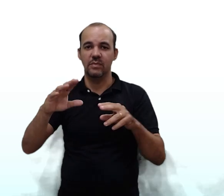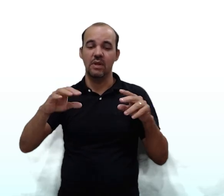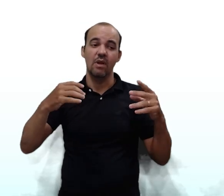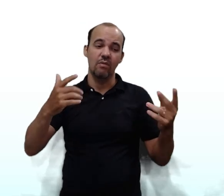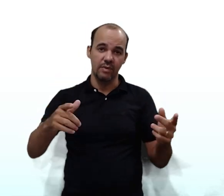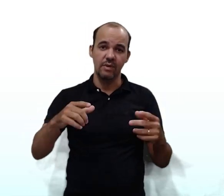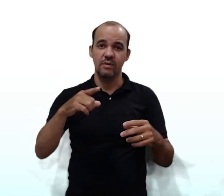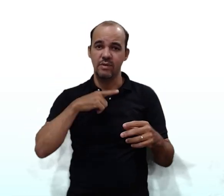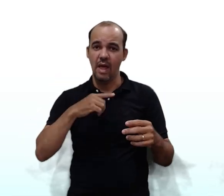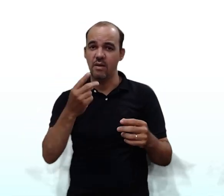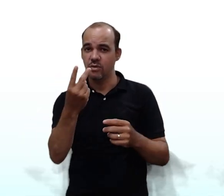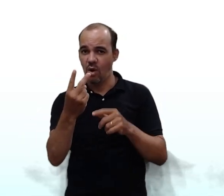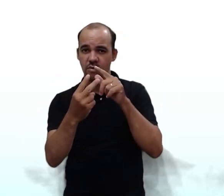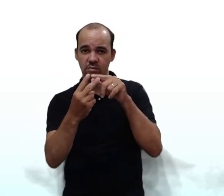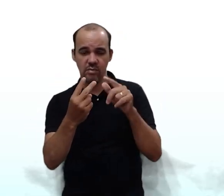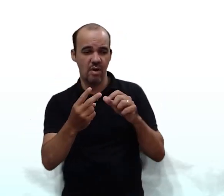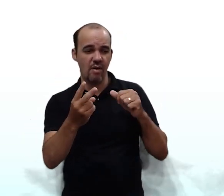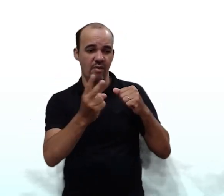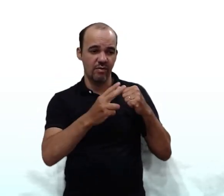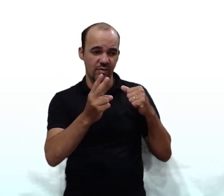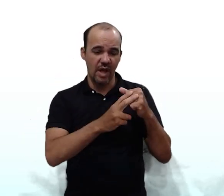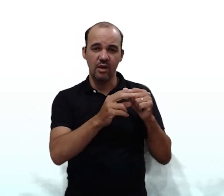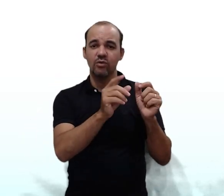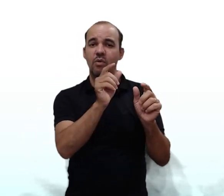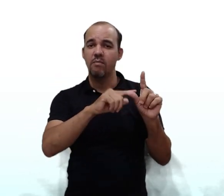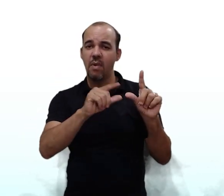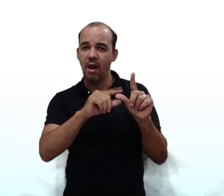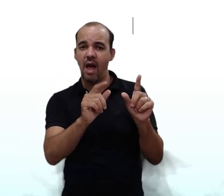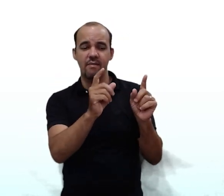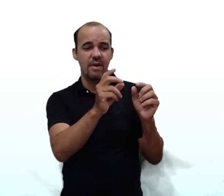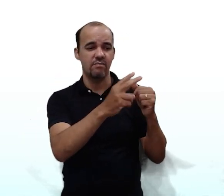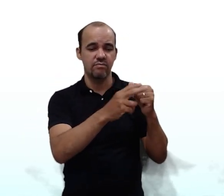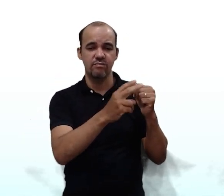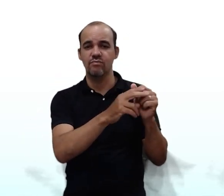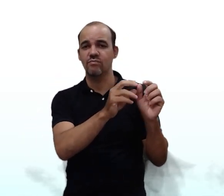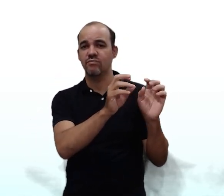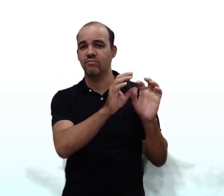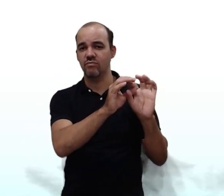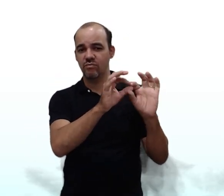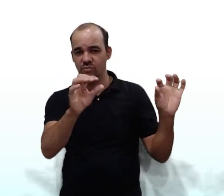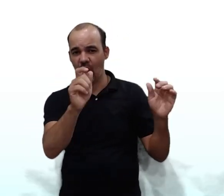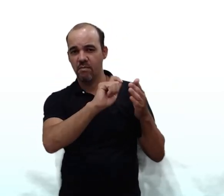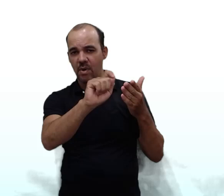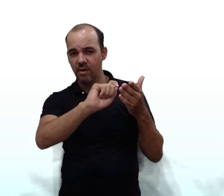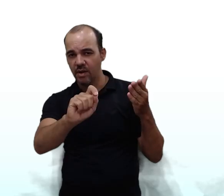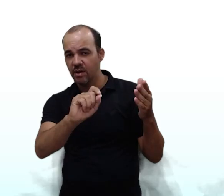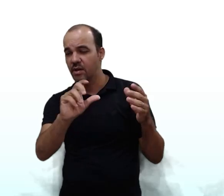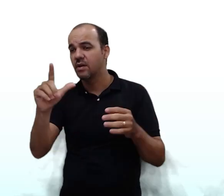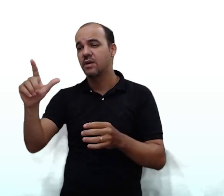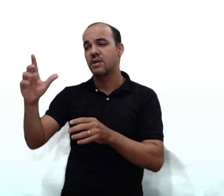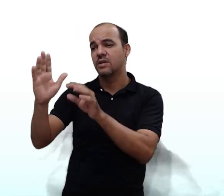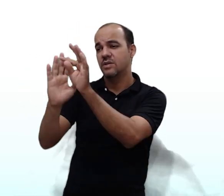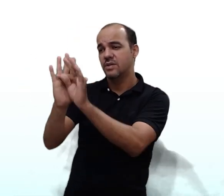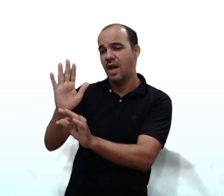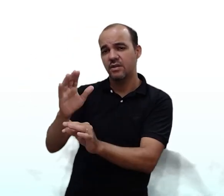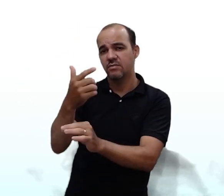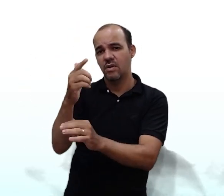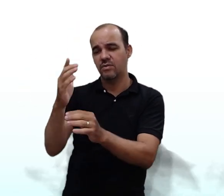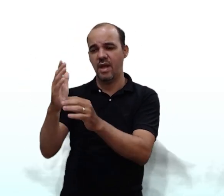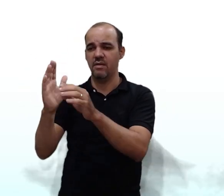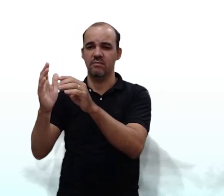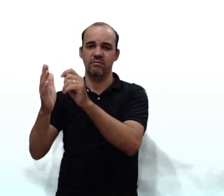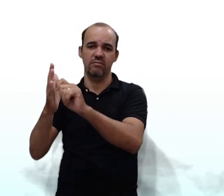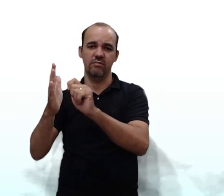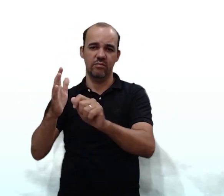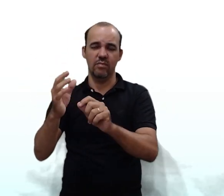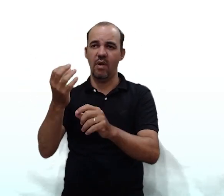Enem, o Enem é bem malicioso, o SSE também, porque às vezes ele coloca textos enormes e às vezes, em